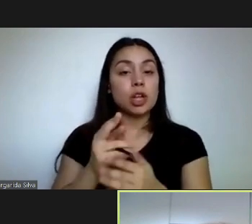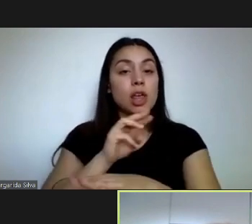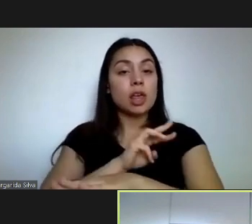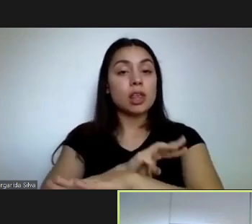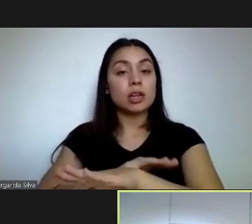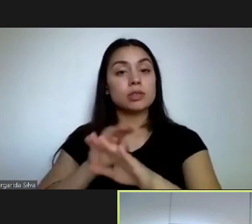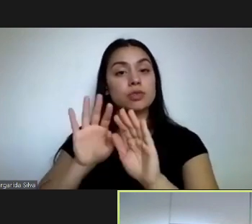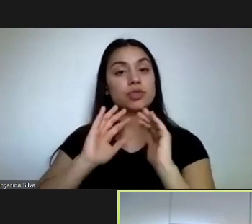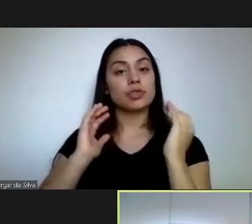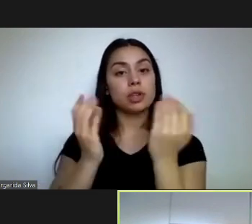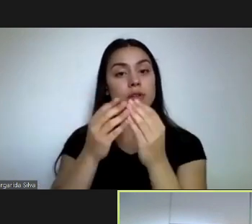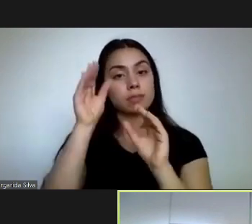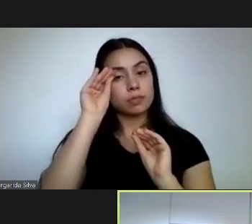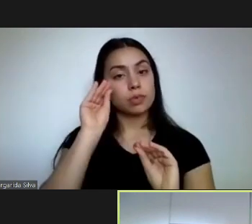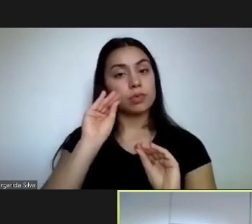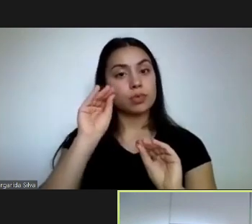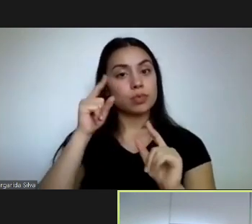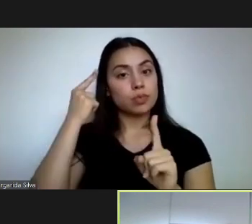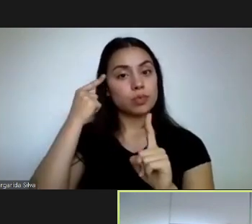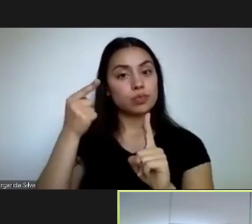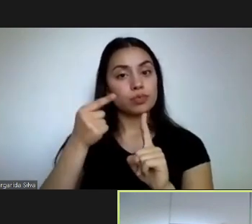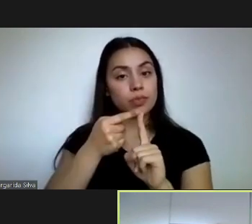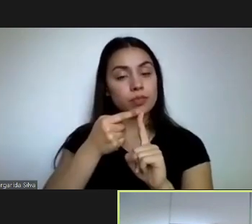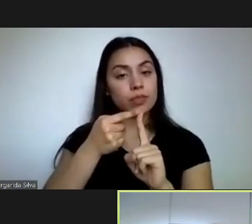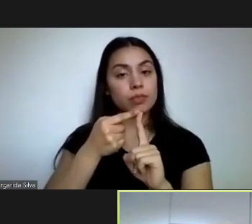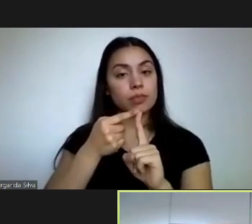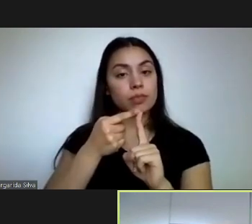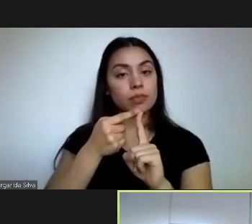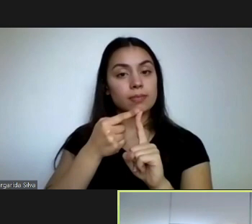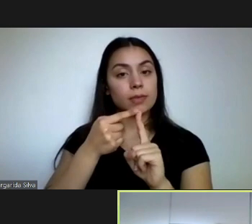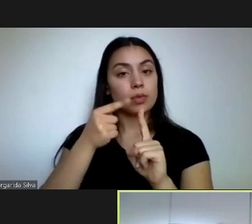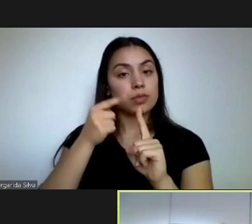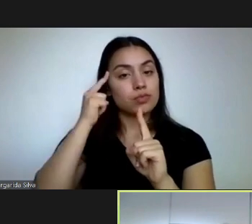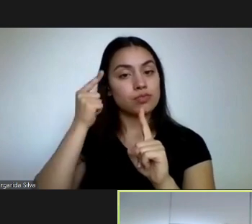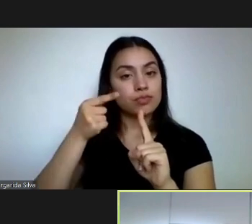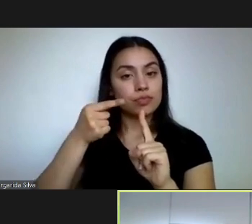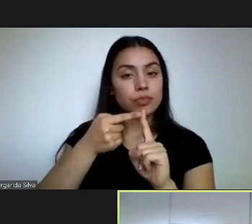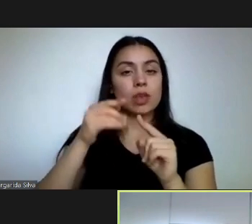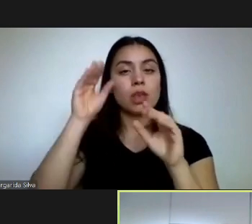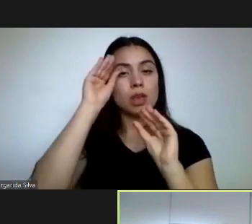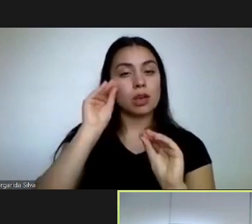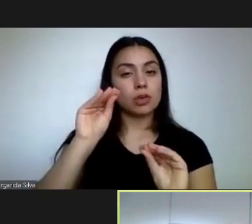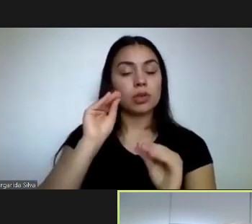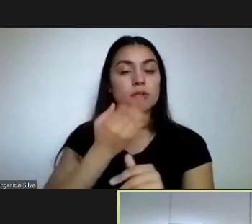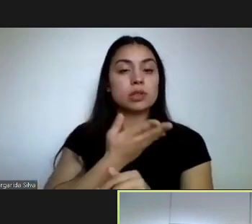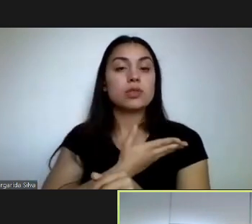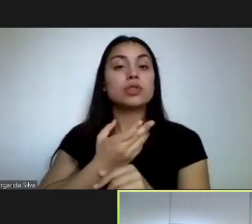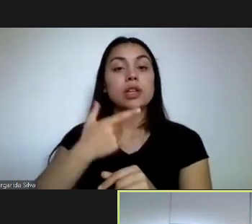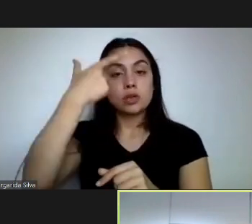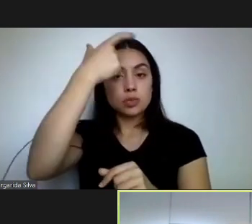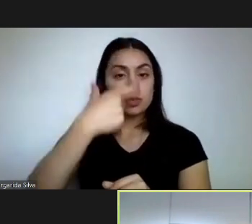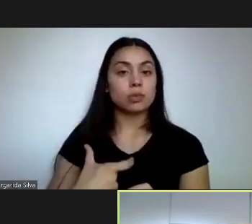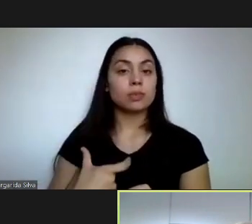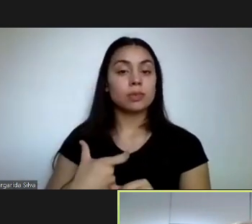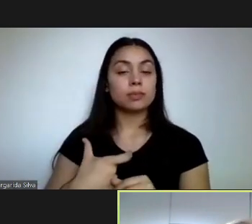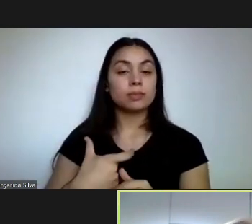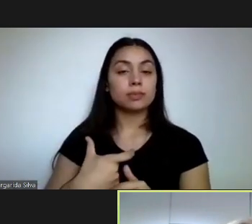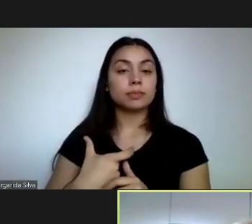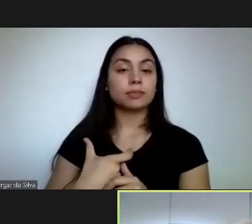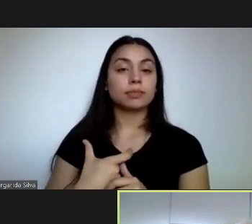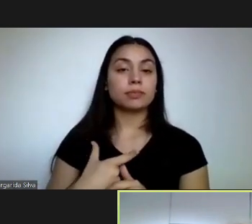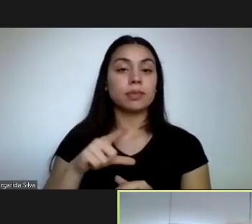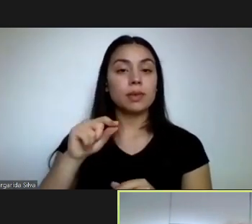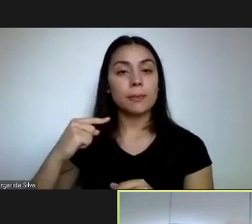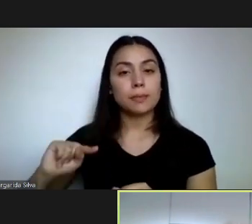A nossa missão é promover a educação relativa aos direitos humanos e todos os